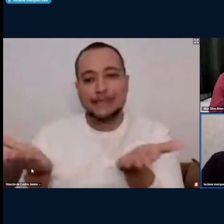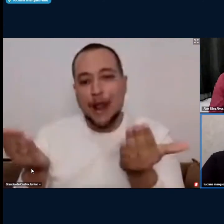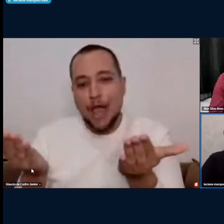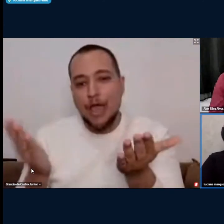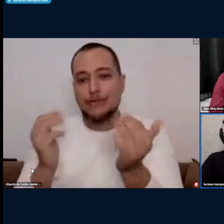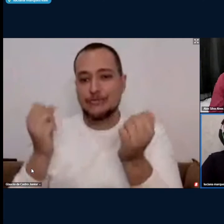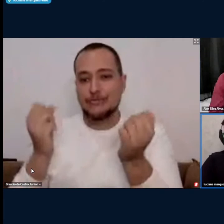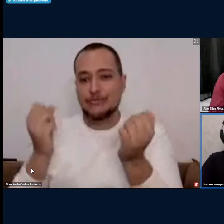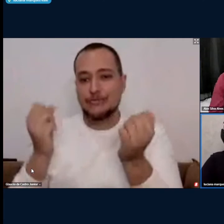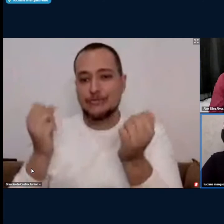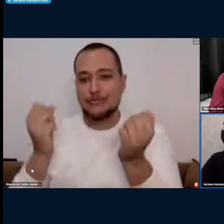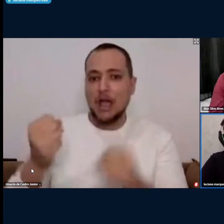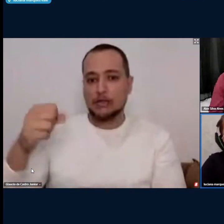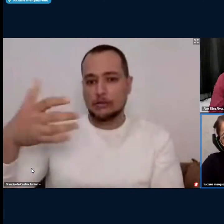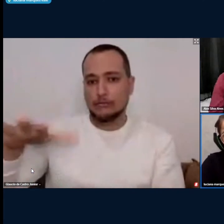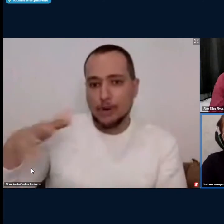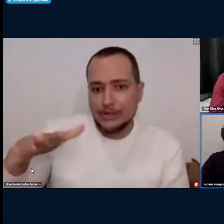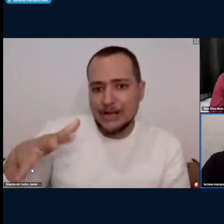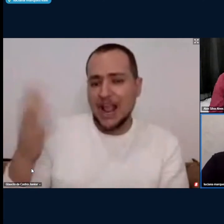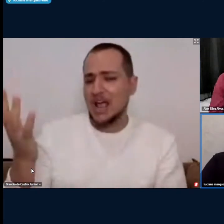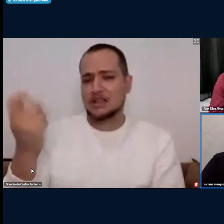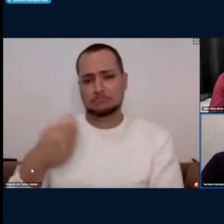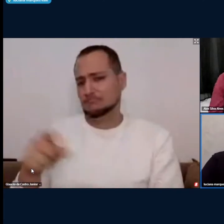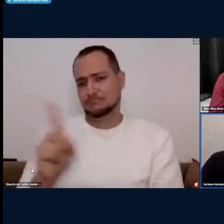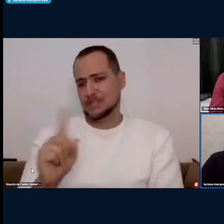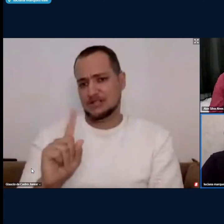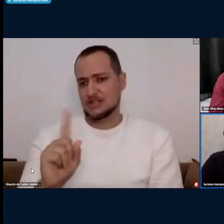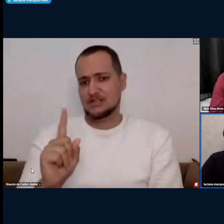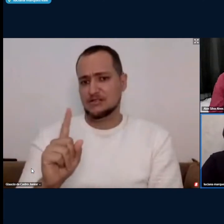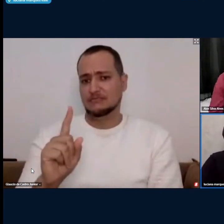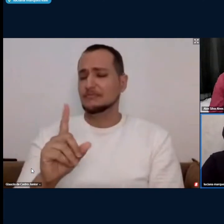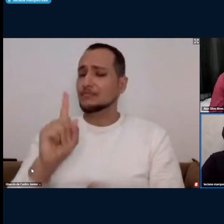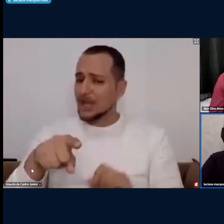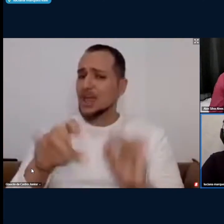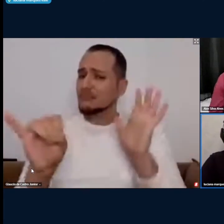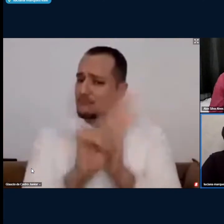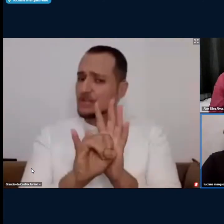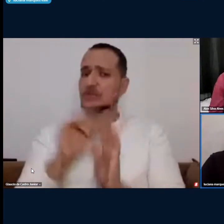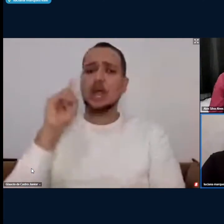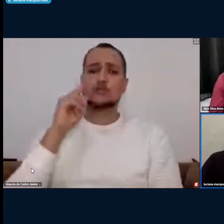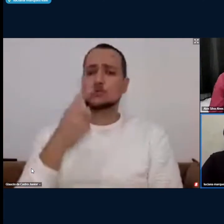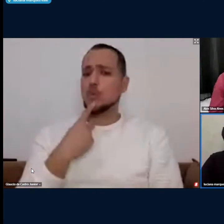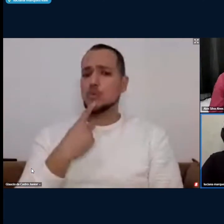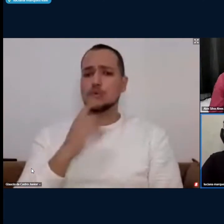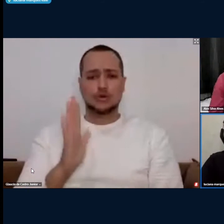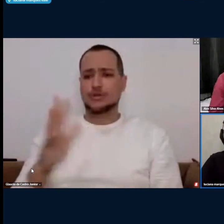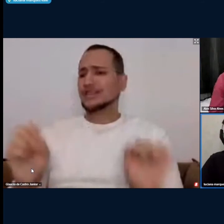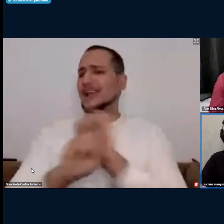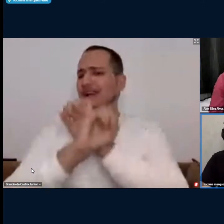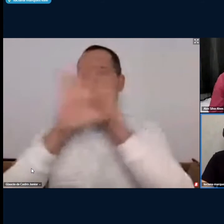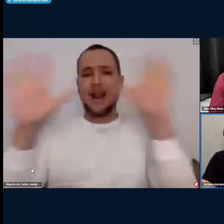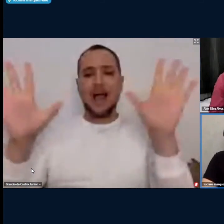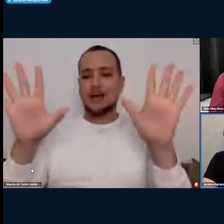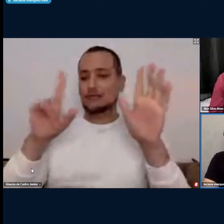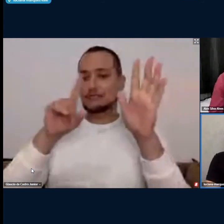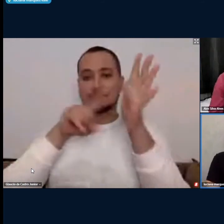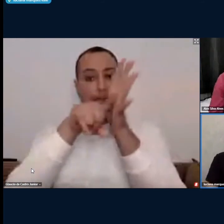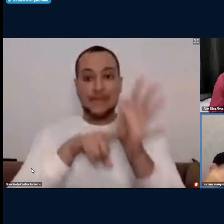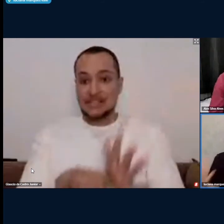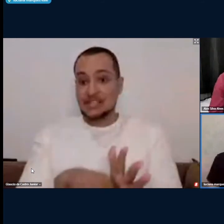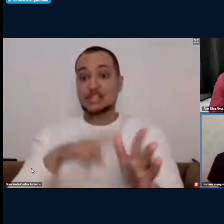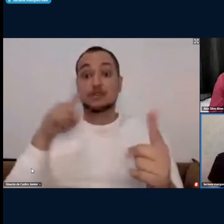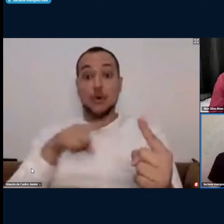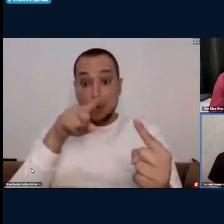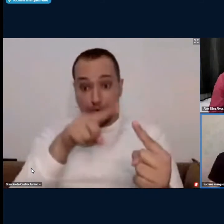explicar sobre a questão da surdez, surdez leve, surdez média, profunda. Então, não, é só você...